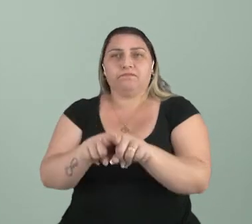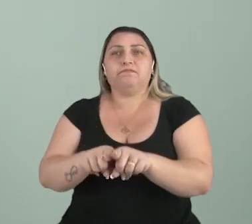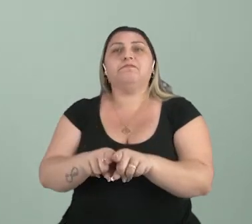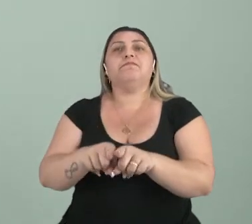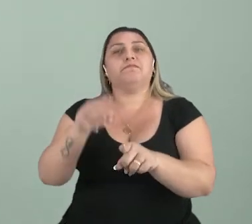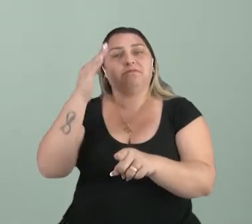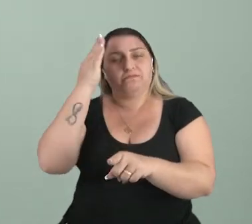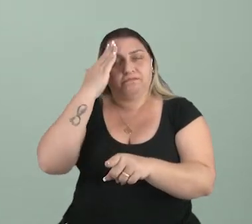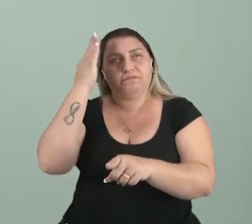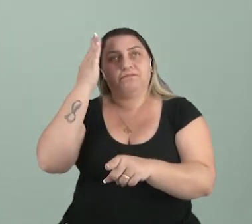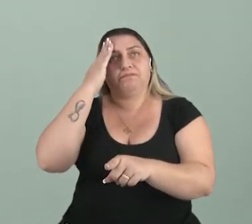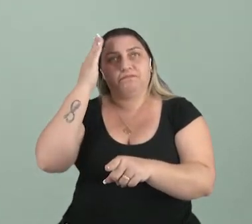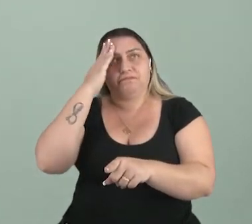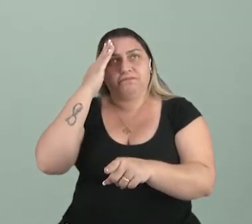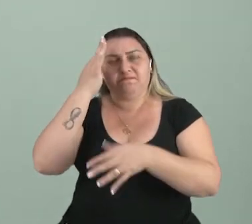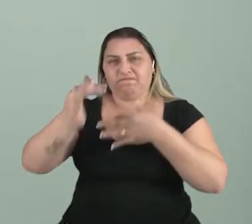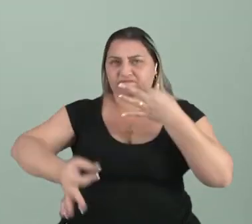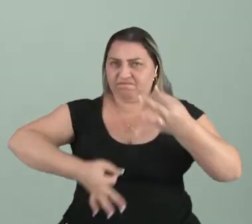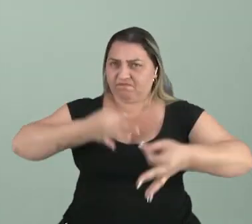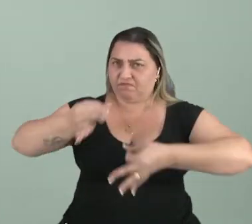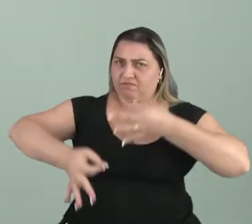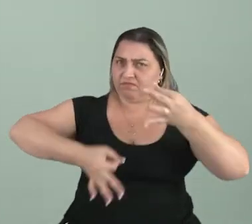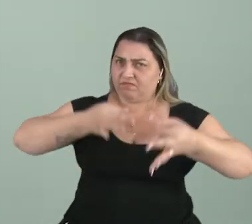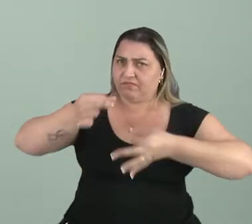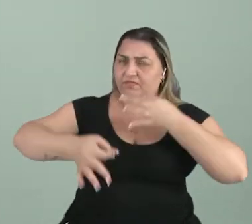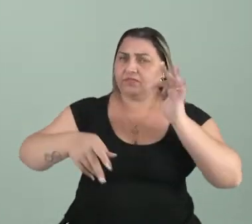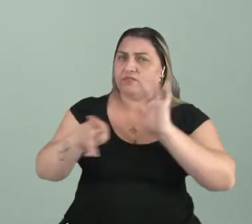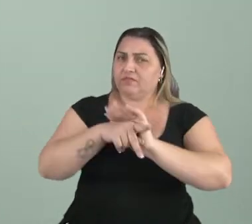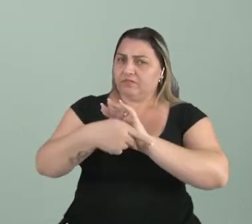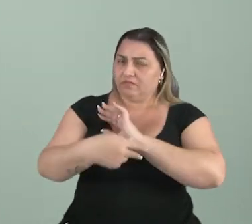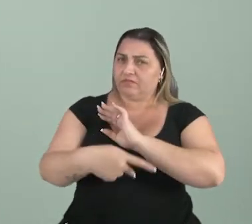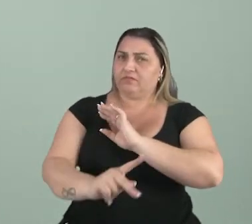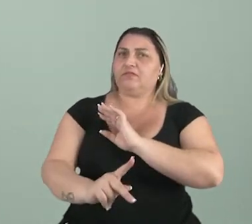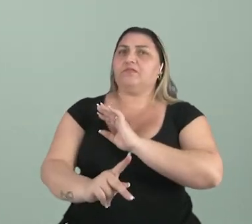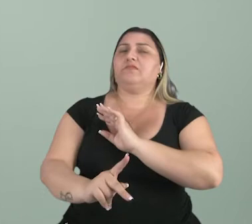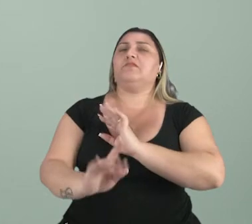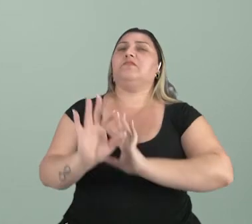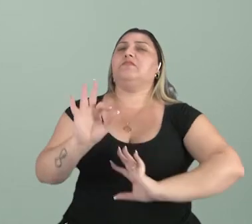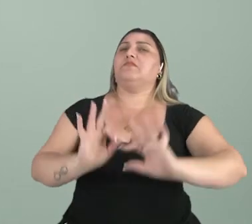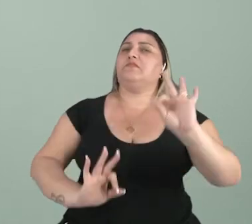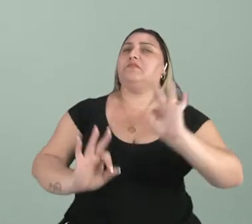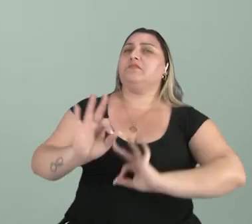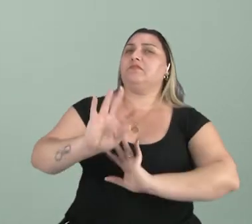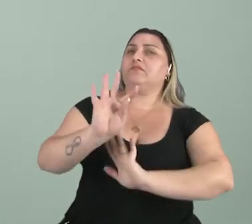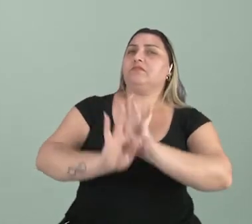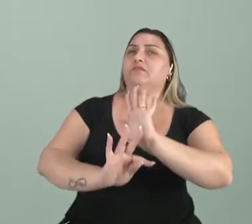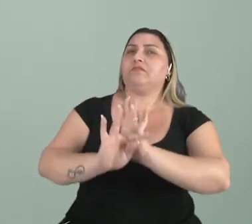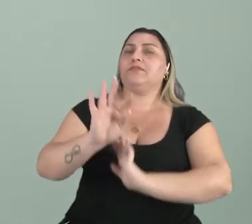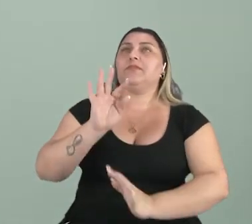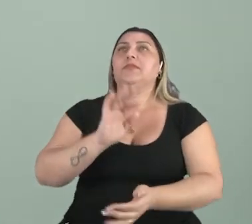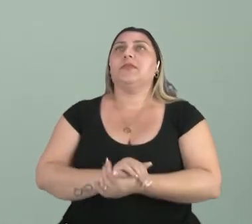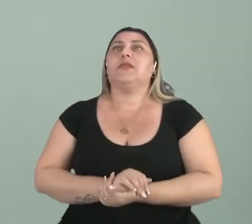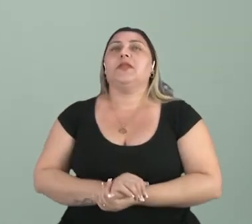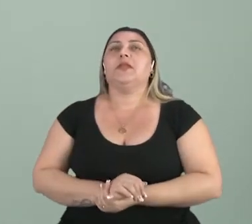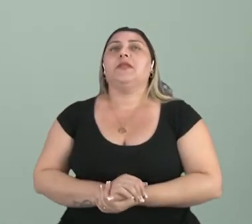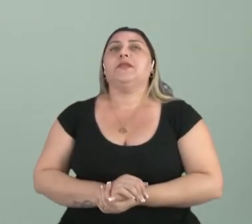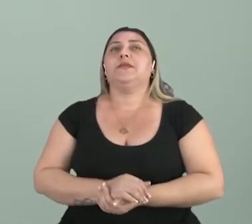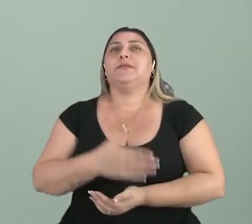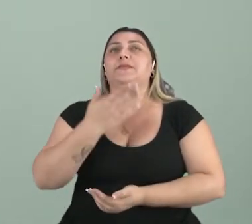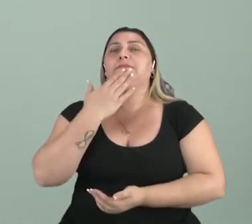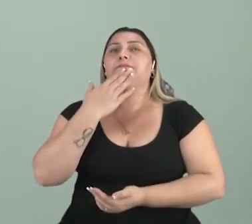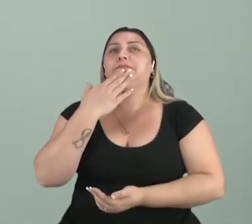entender. Seja crítico das suas obras, das suas construções. Ao invés de